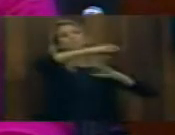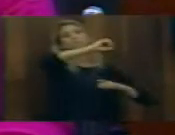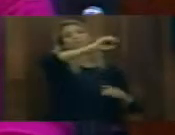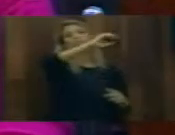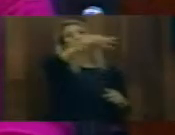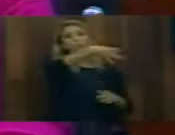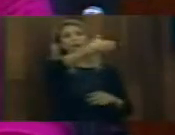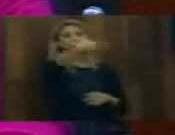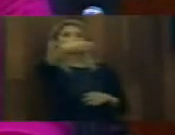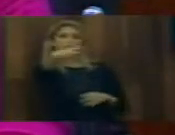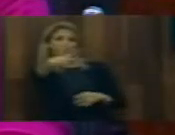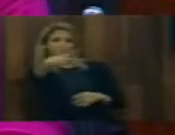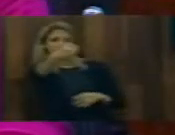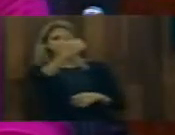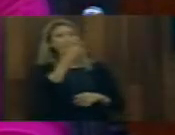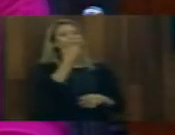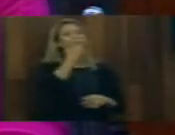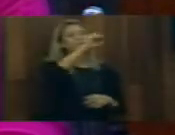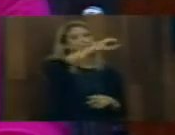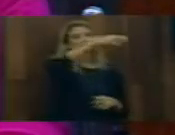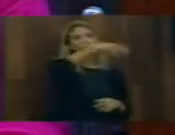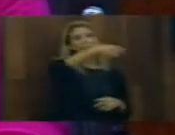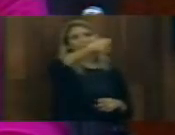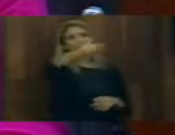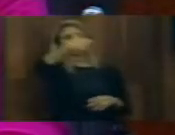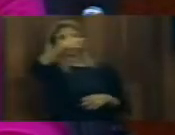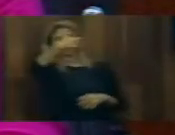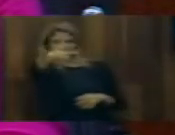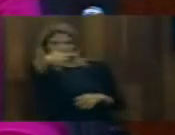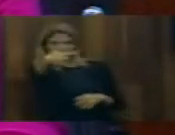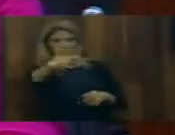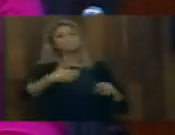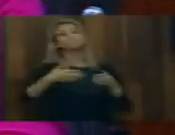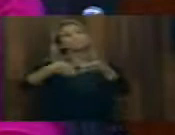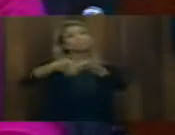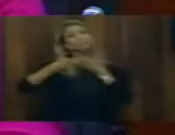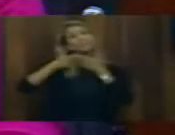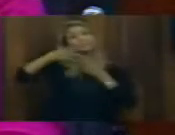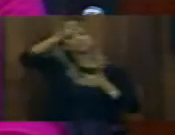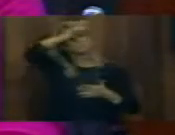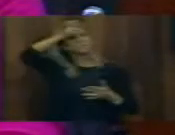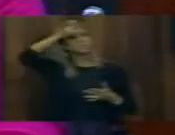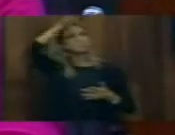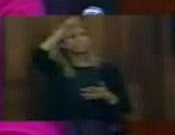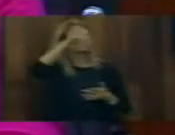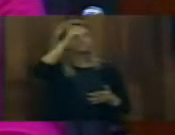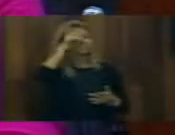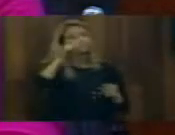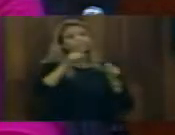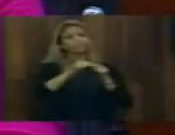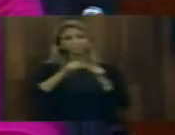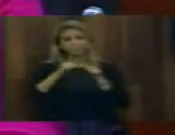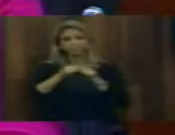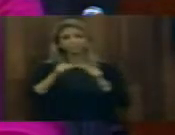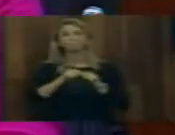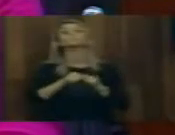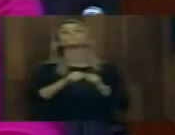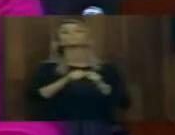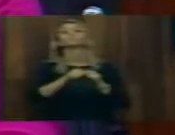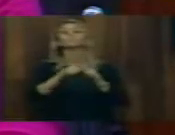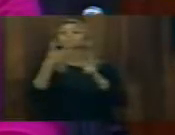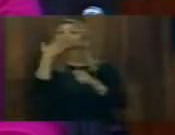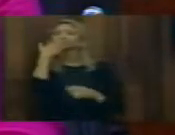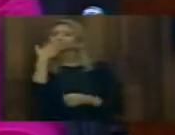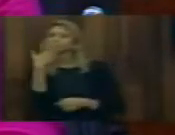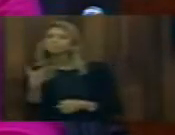0412-2019, Alexandra Codesso, solicita o excelentíssimo senhor prefeito o envio de expediente à Enel solicitando a revisão da